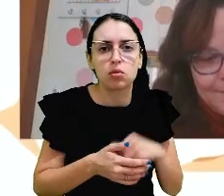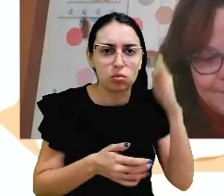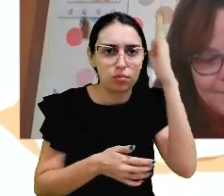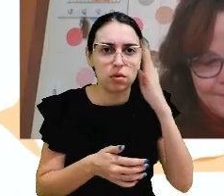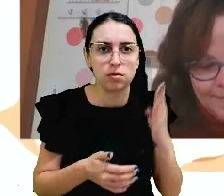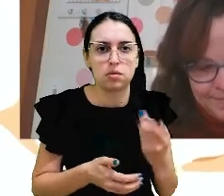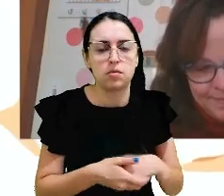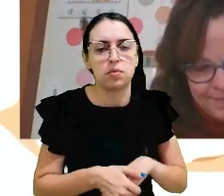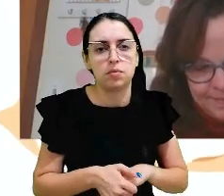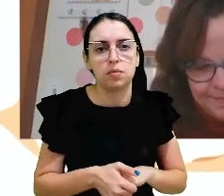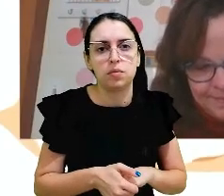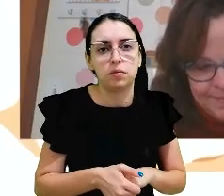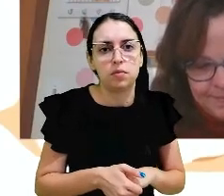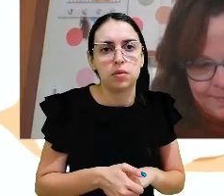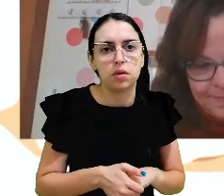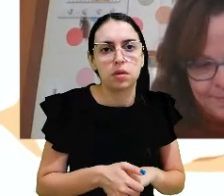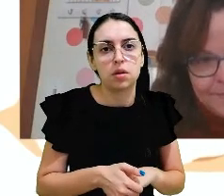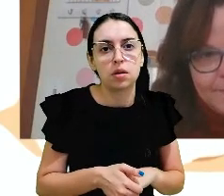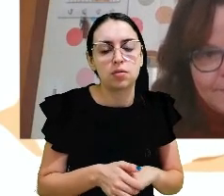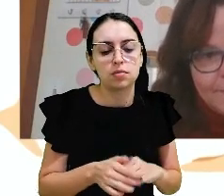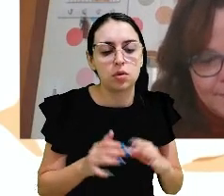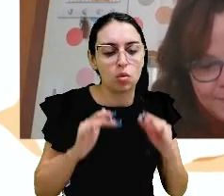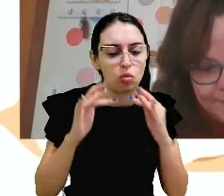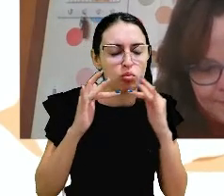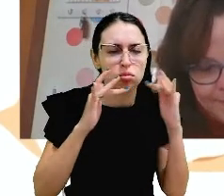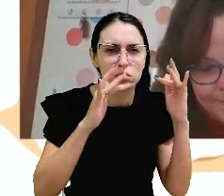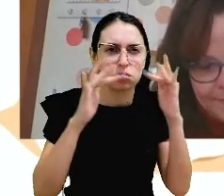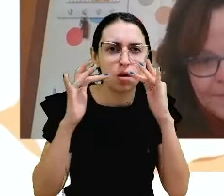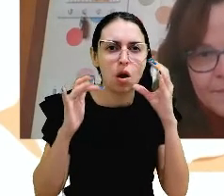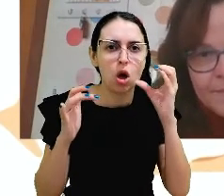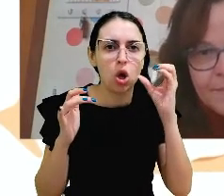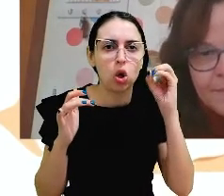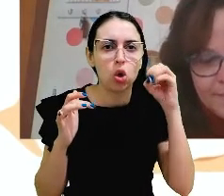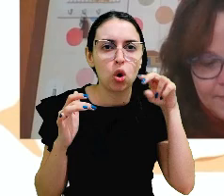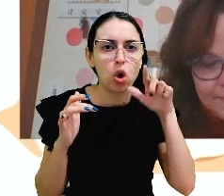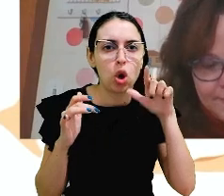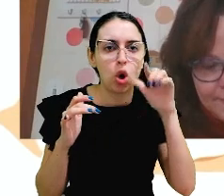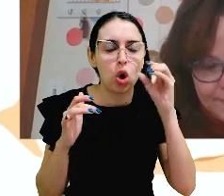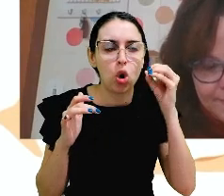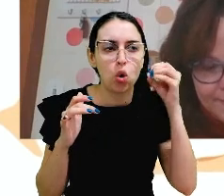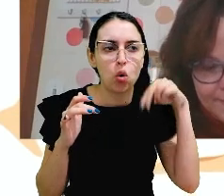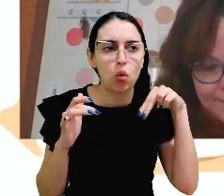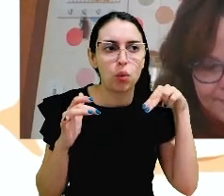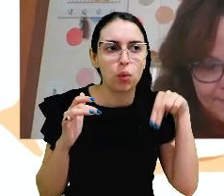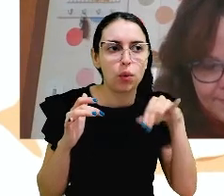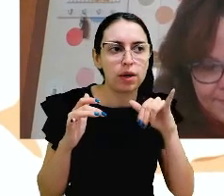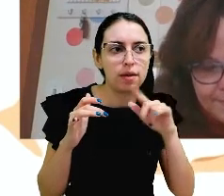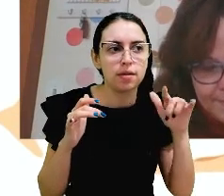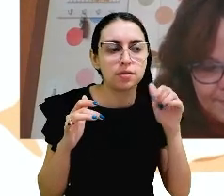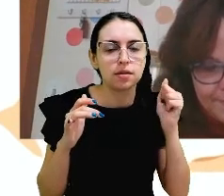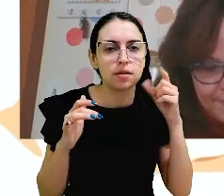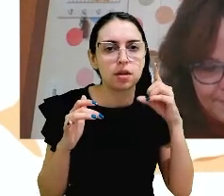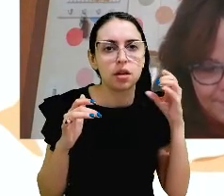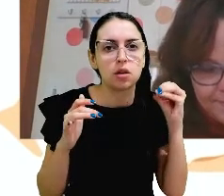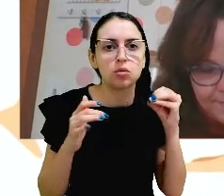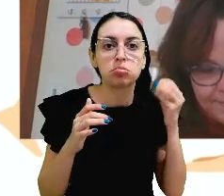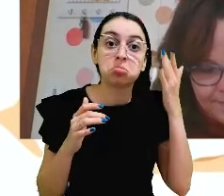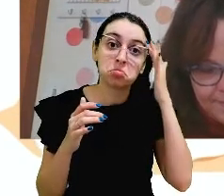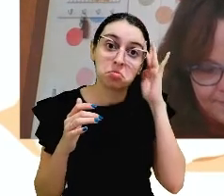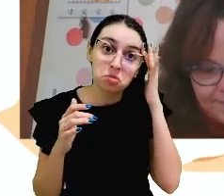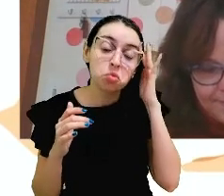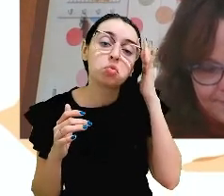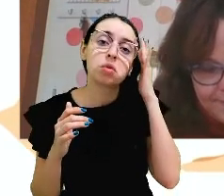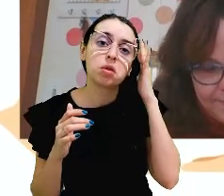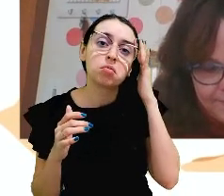Brasil, ele é completamente colonizado por um tipo de saber, que é o saber da biomedicina,